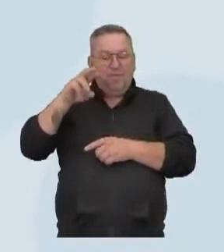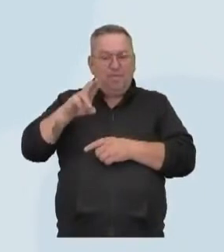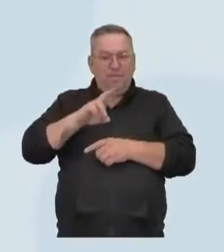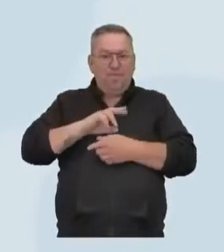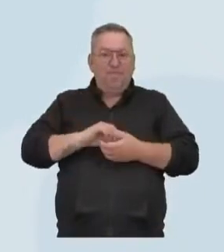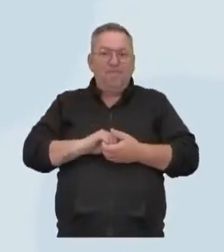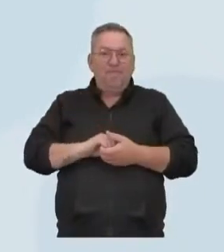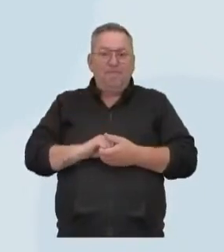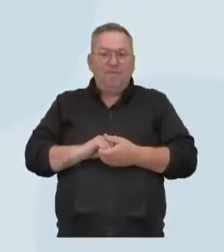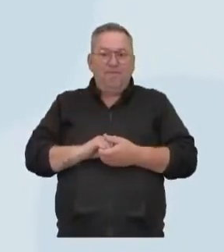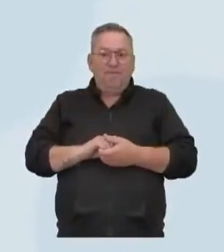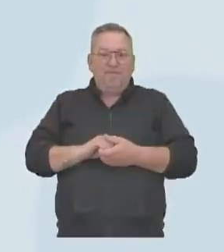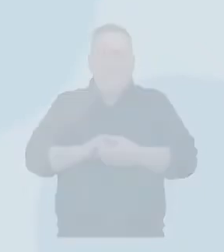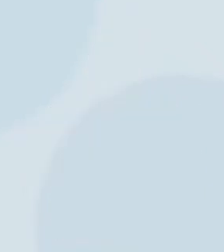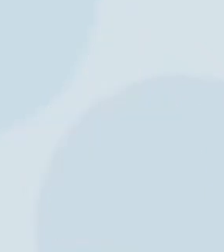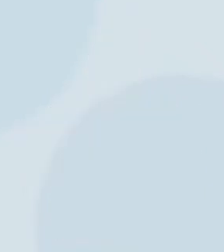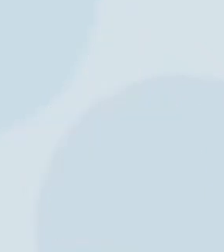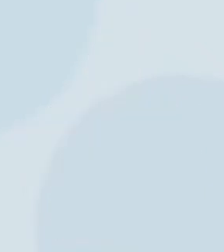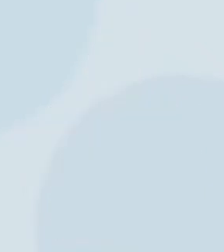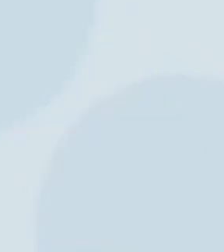responderem.